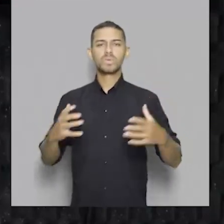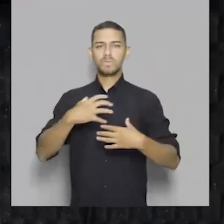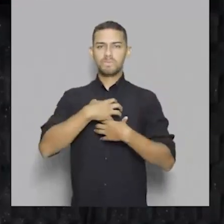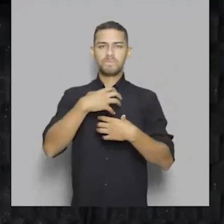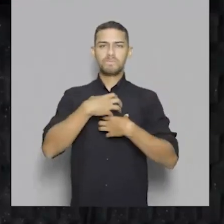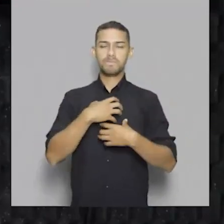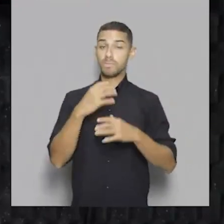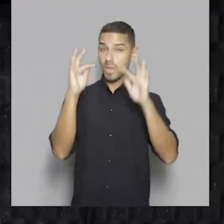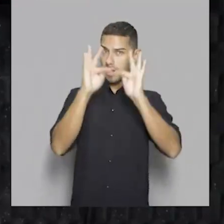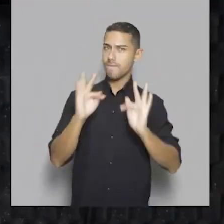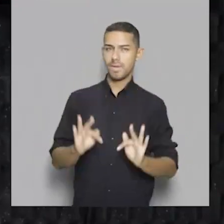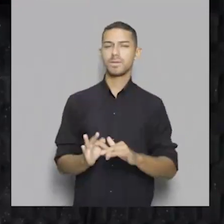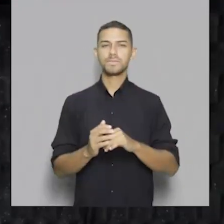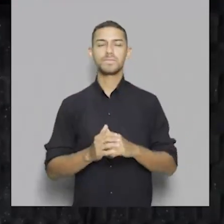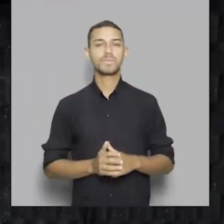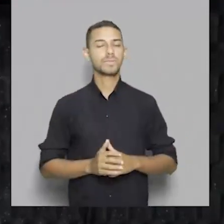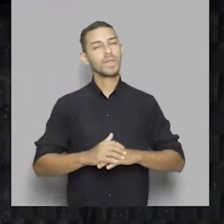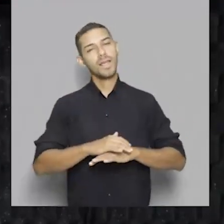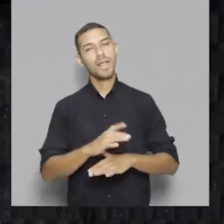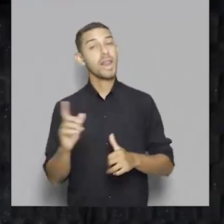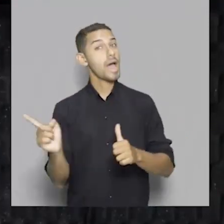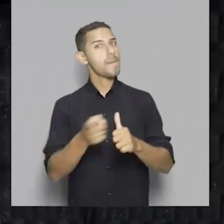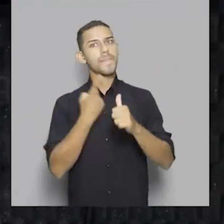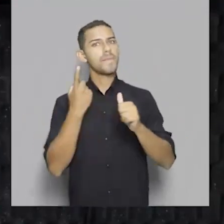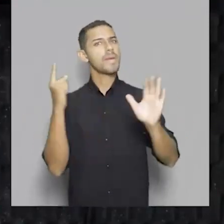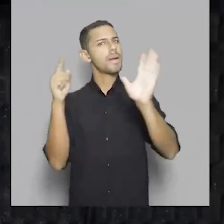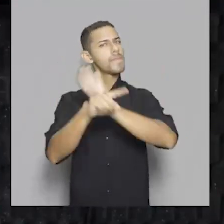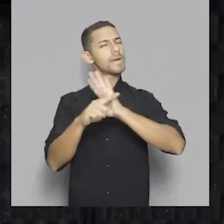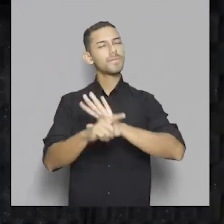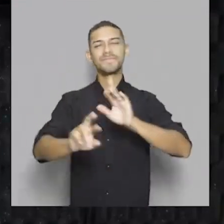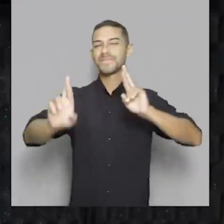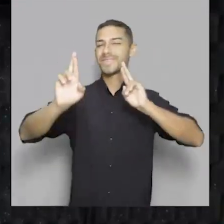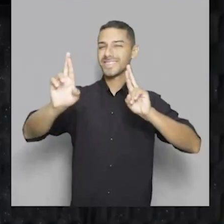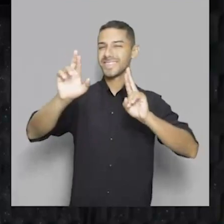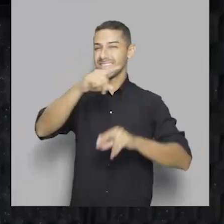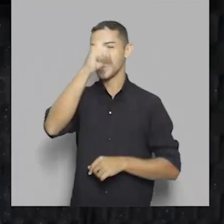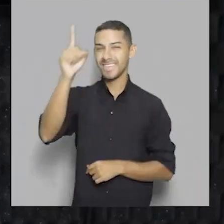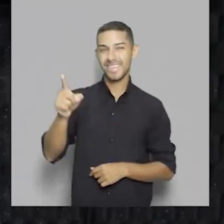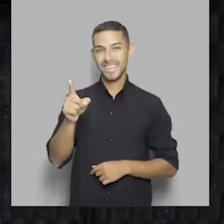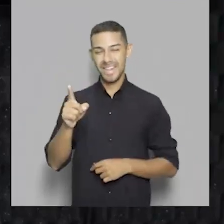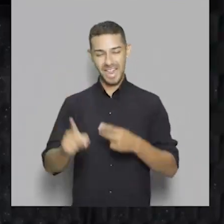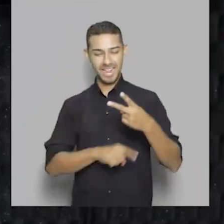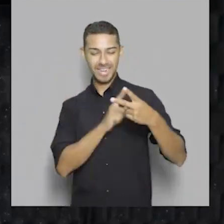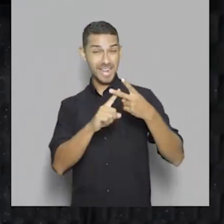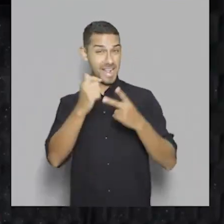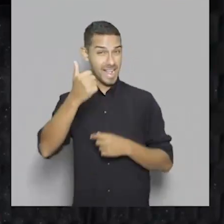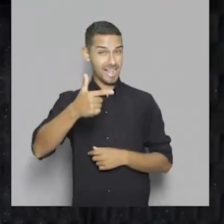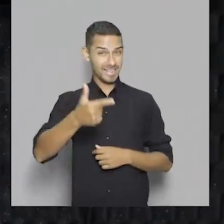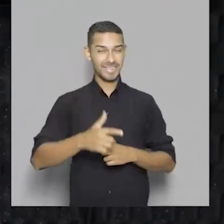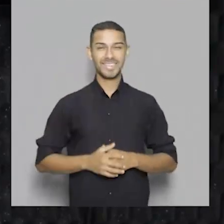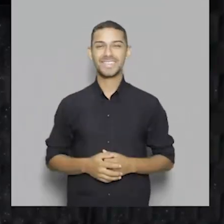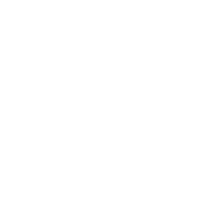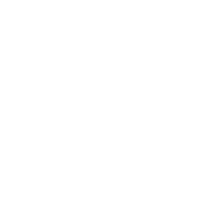feito. Tá certo? Então, essa foi a nossa primeira questão e eu espero vocês para a gente analisar a segunda questão.